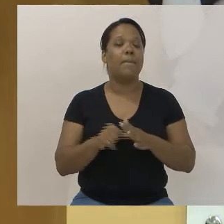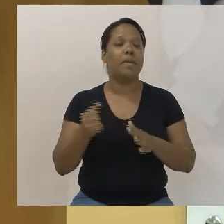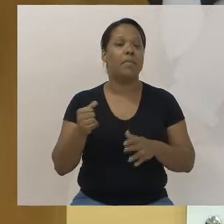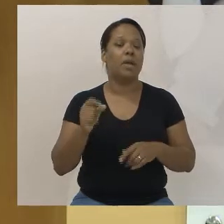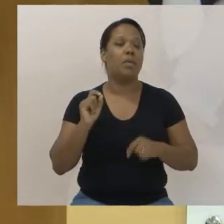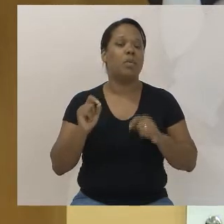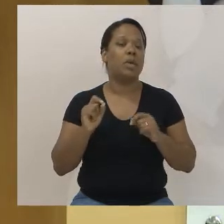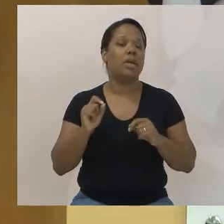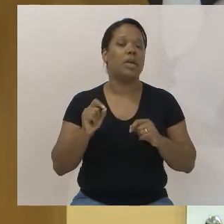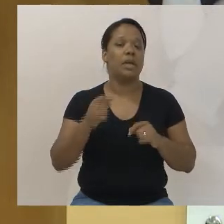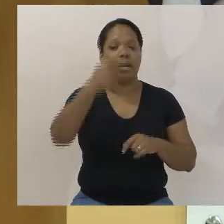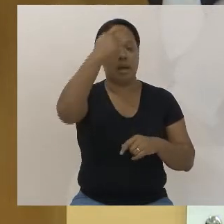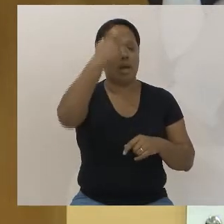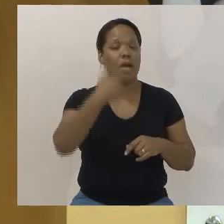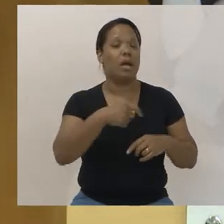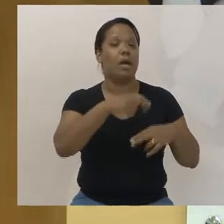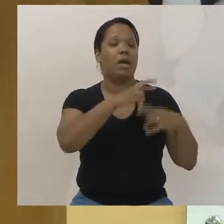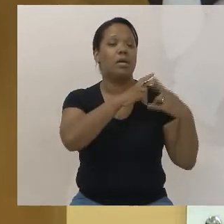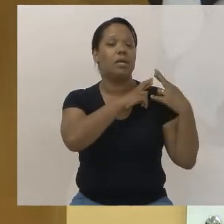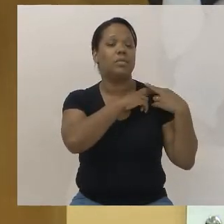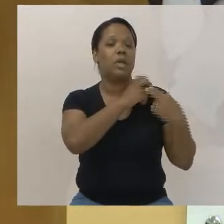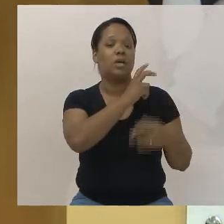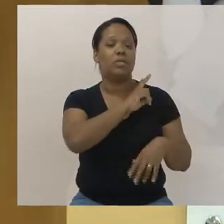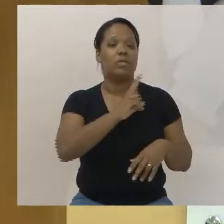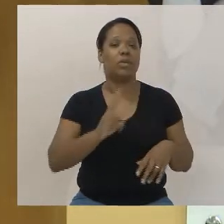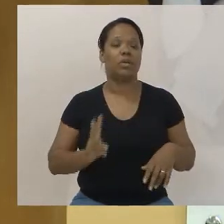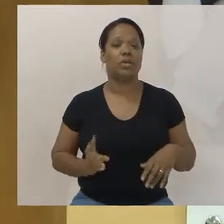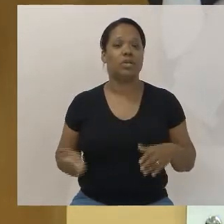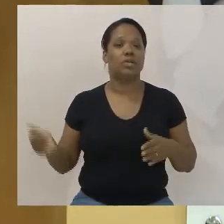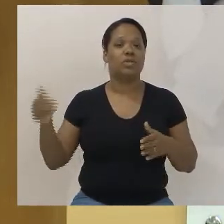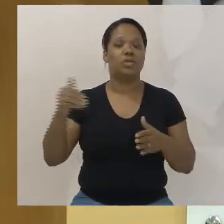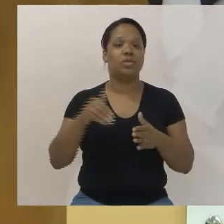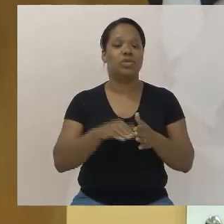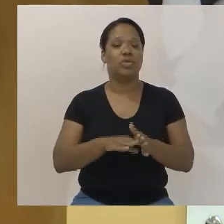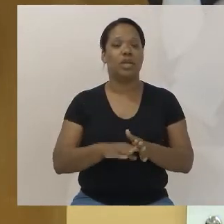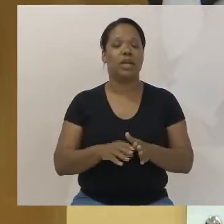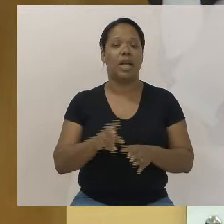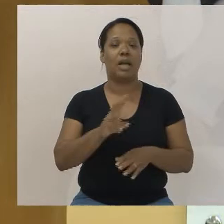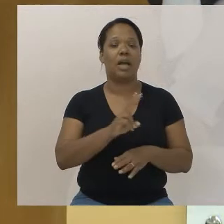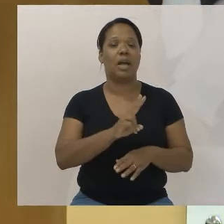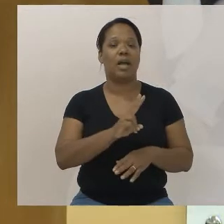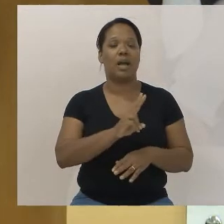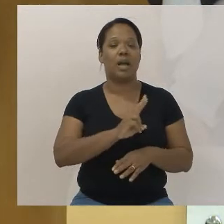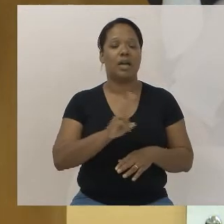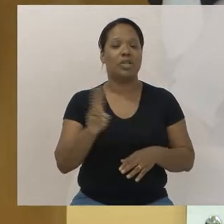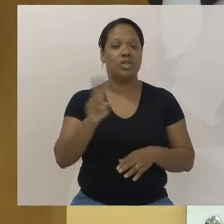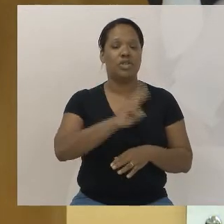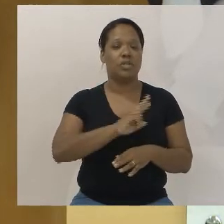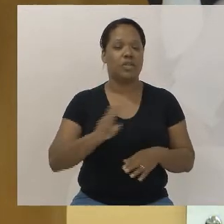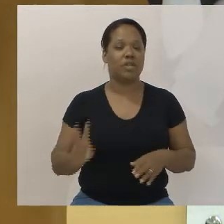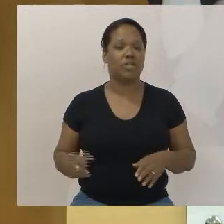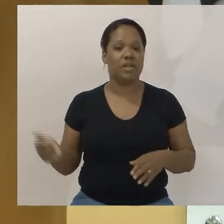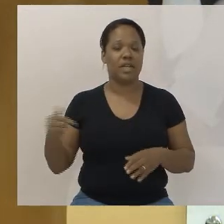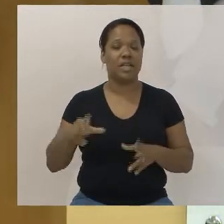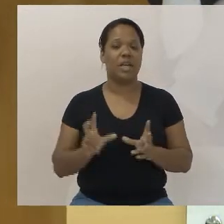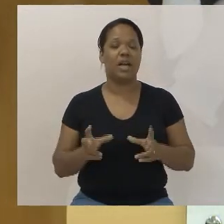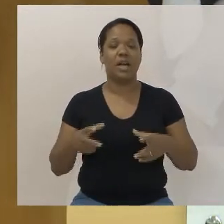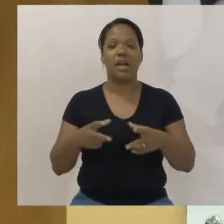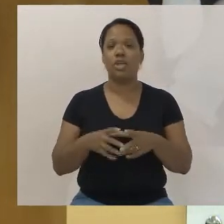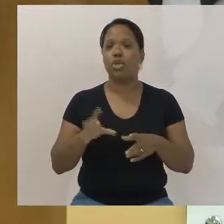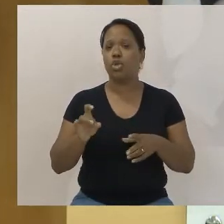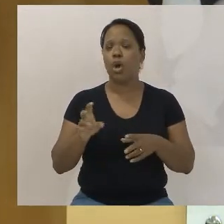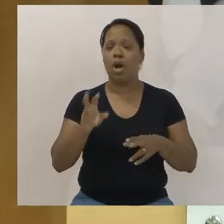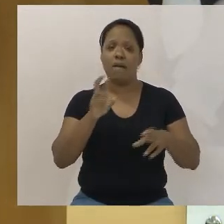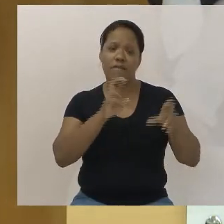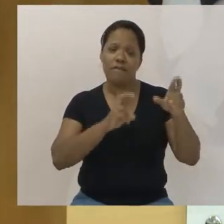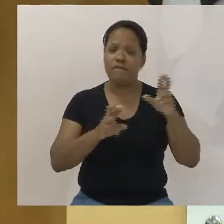o papel do vereador de chegar nessa casa porque o vereador é simplesmente um fiscalizador do povo o vereador ele tem que fiscalizar